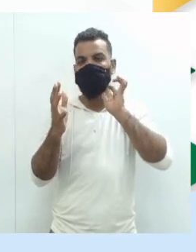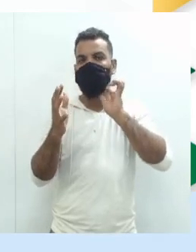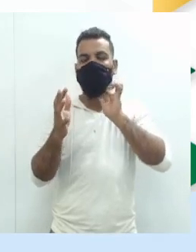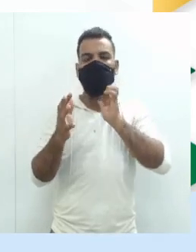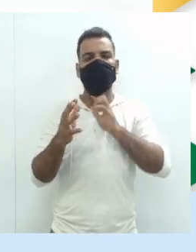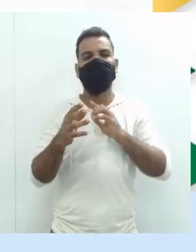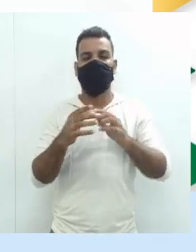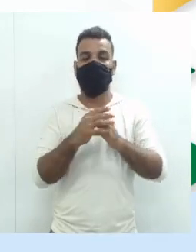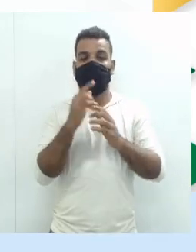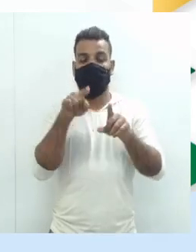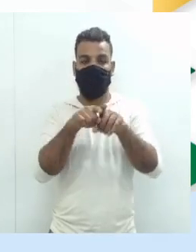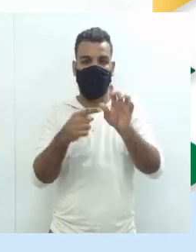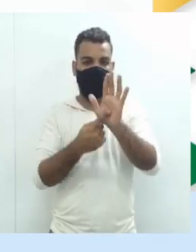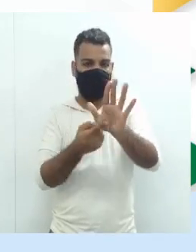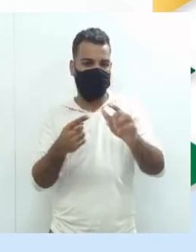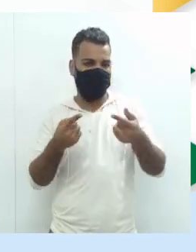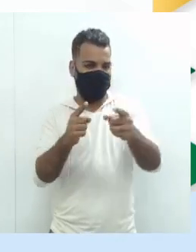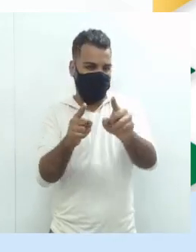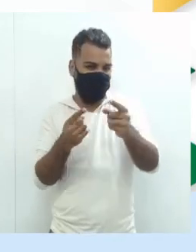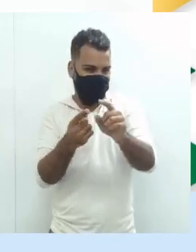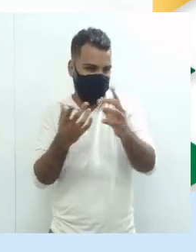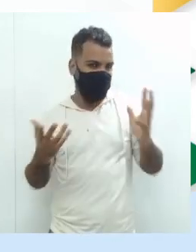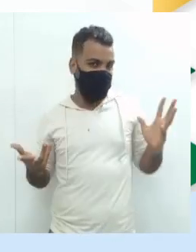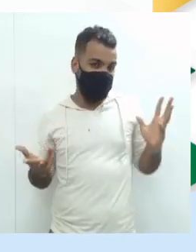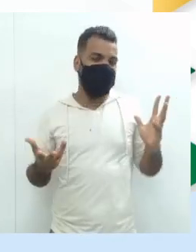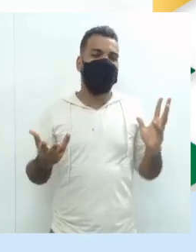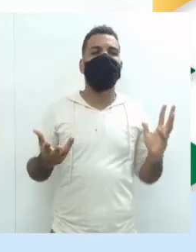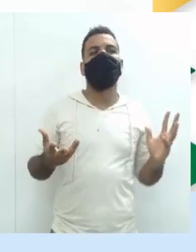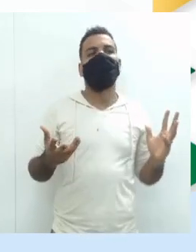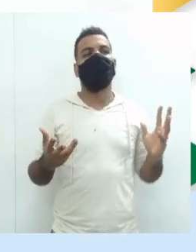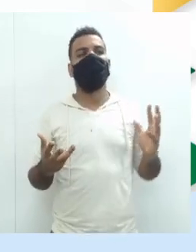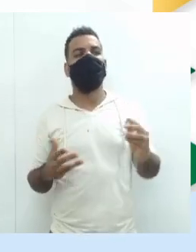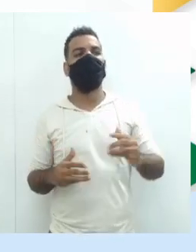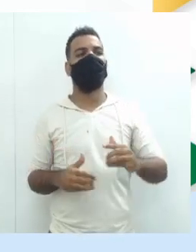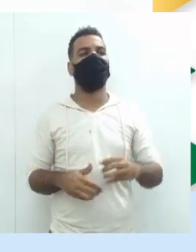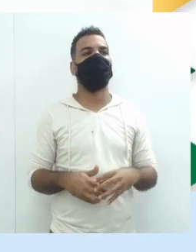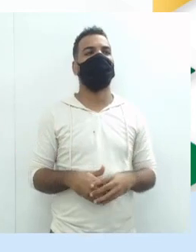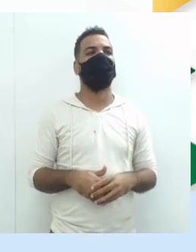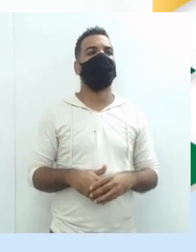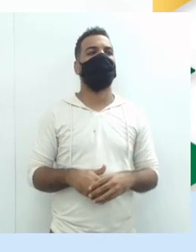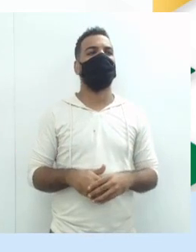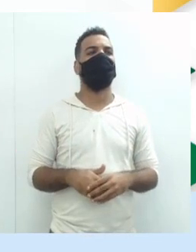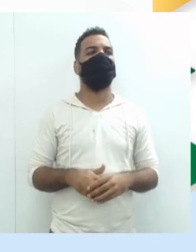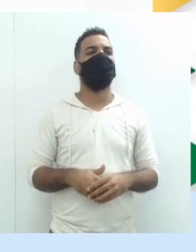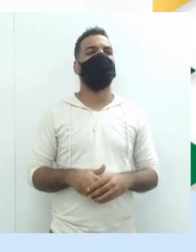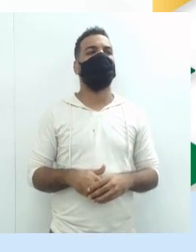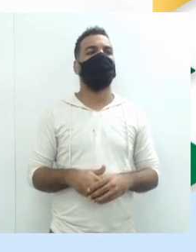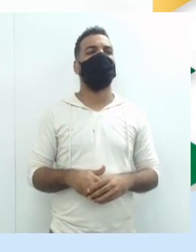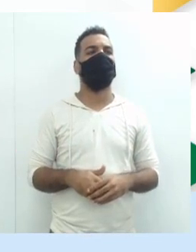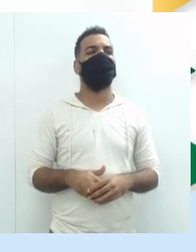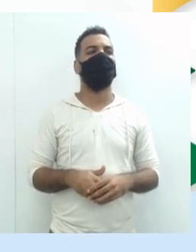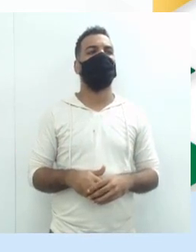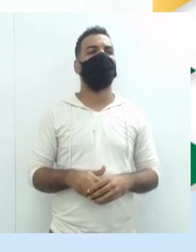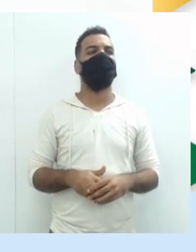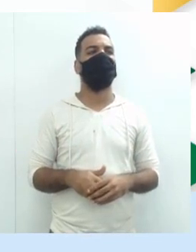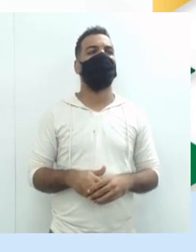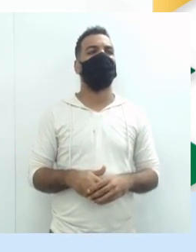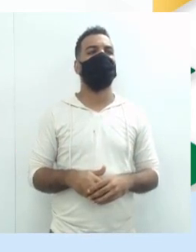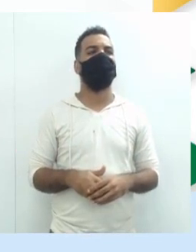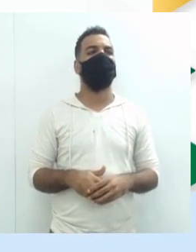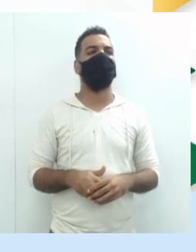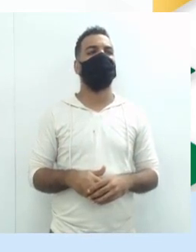a ironia, muitas vezes, certo? Então, são alguns requisitos aí básicos. Outra coisa é